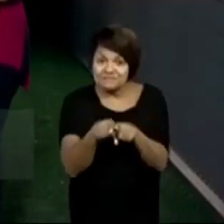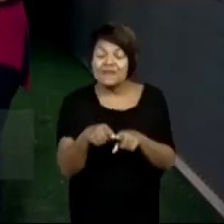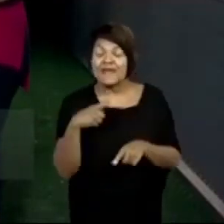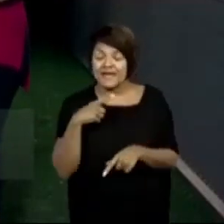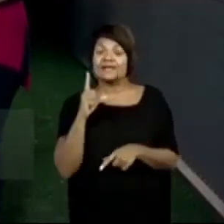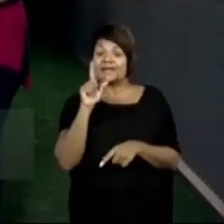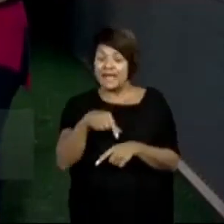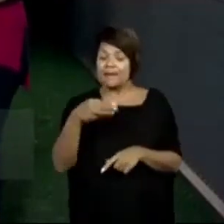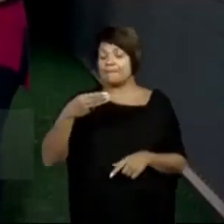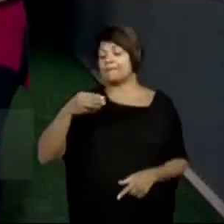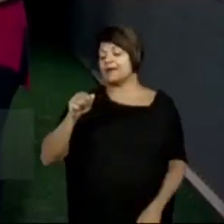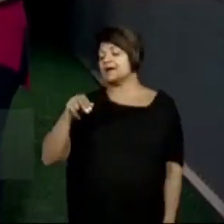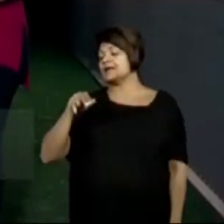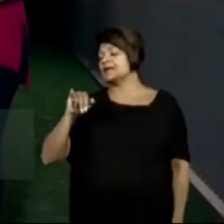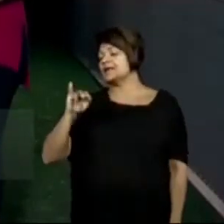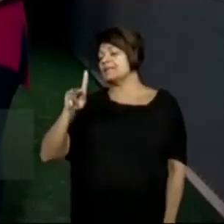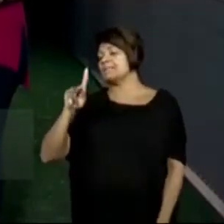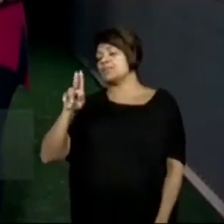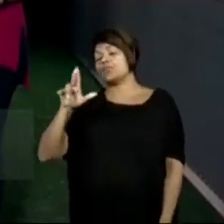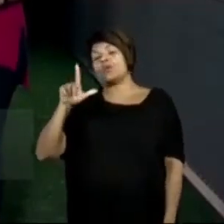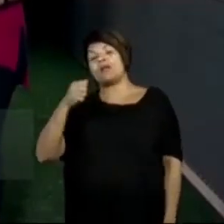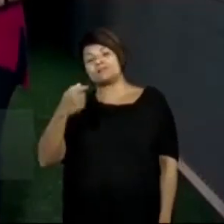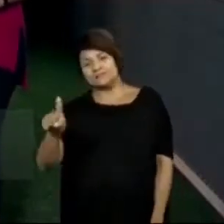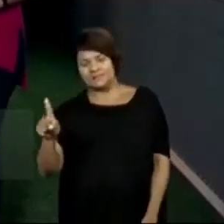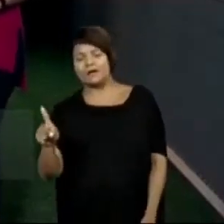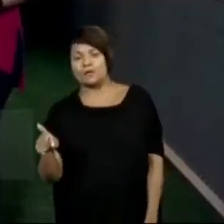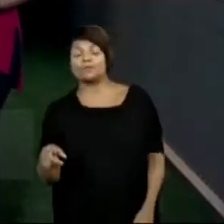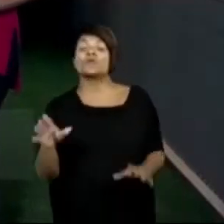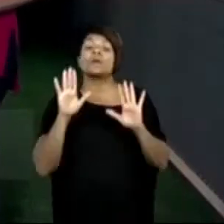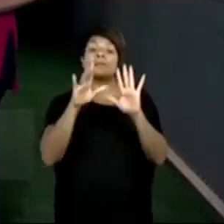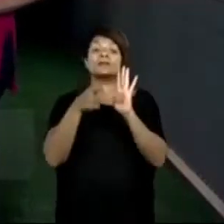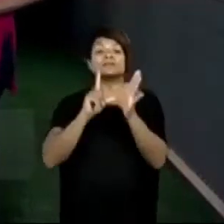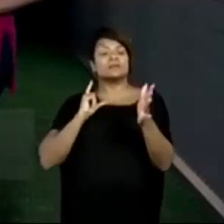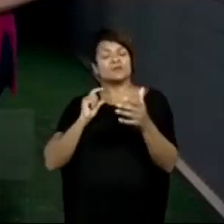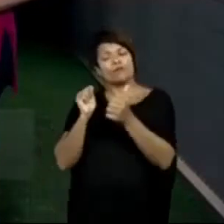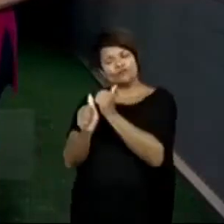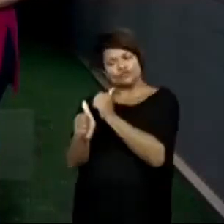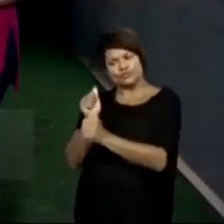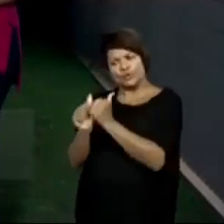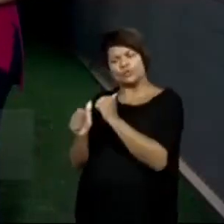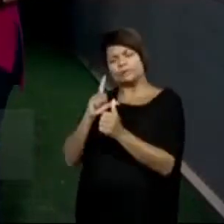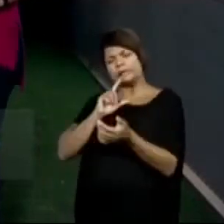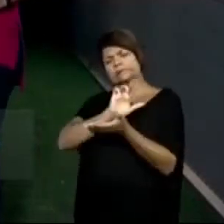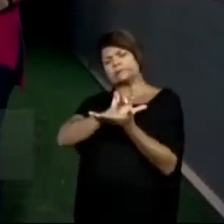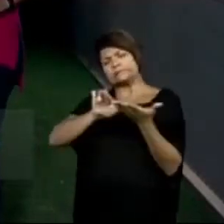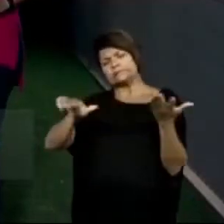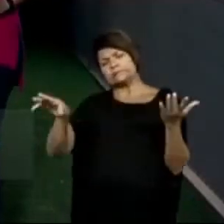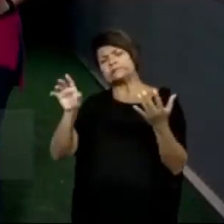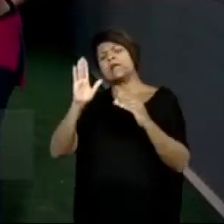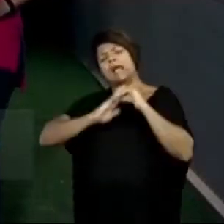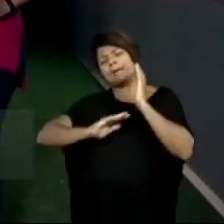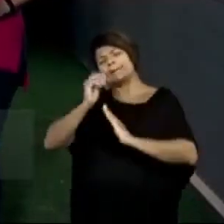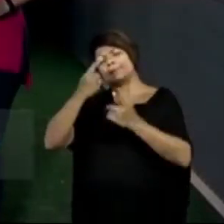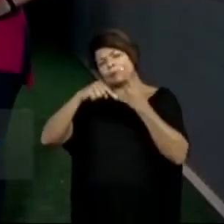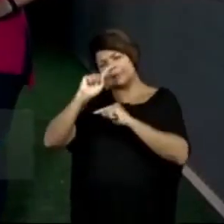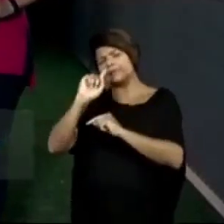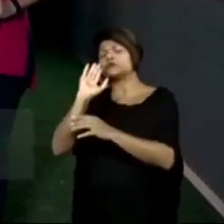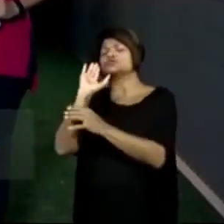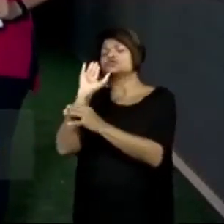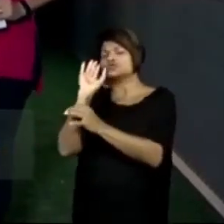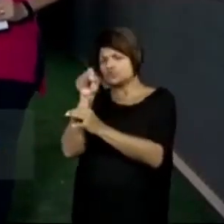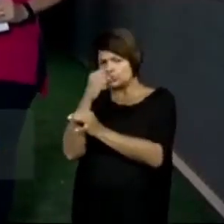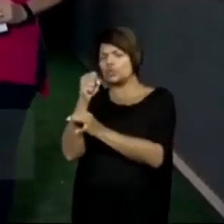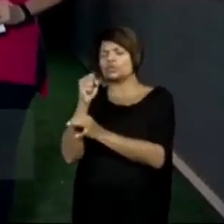de manipulação, isso mesmo. Mas, como falamos anteriormente, o futebol tem diversas habilidades motoras